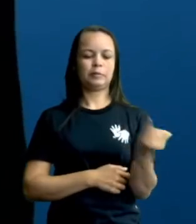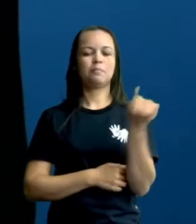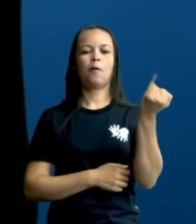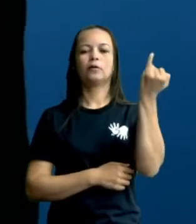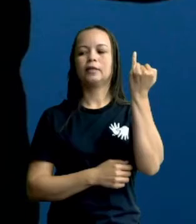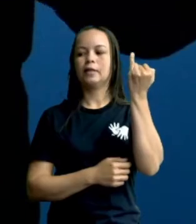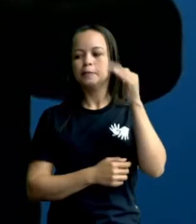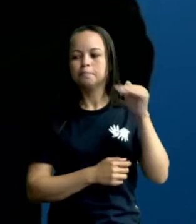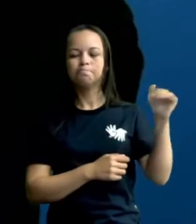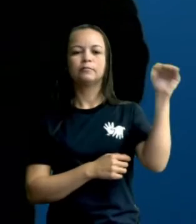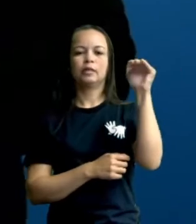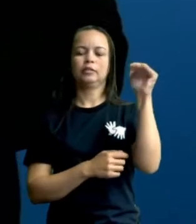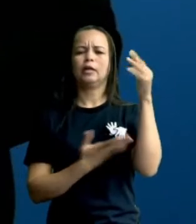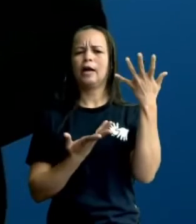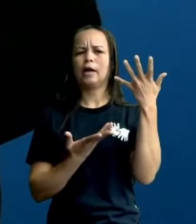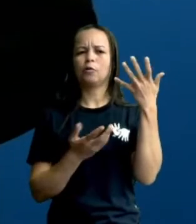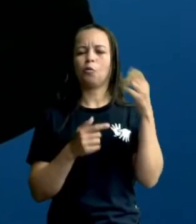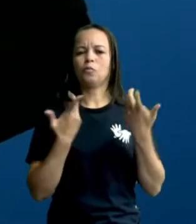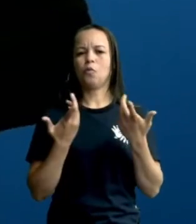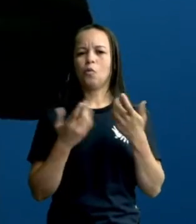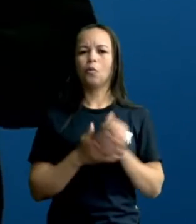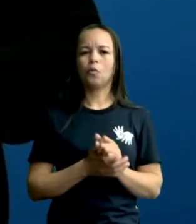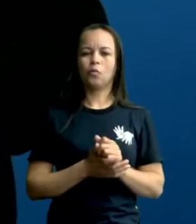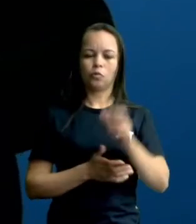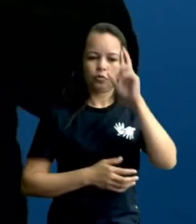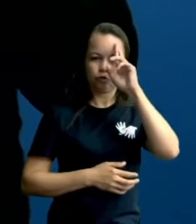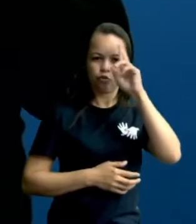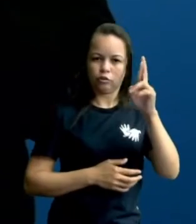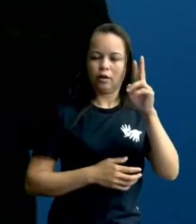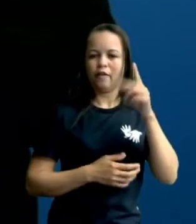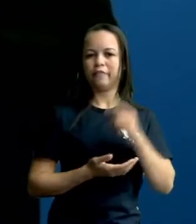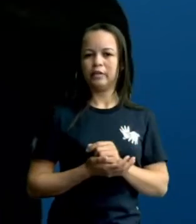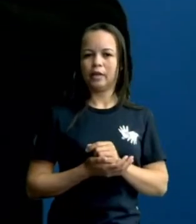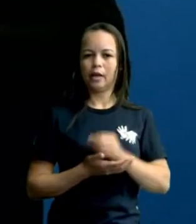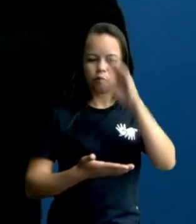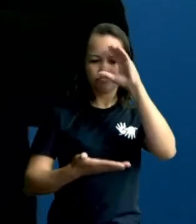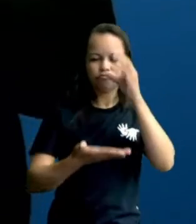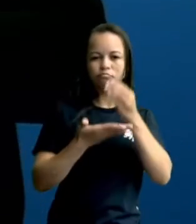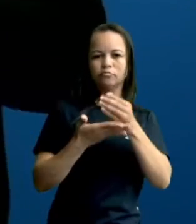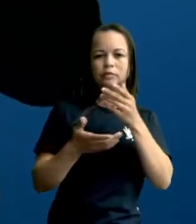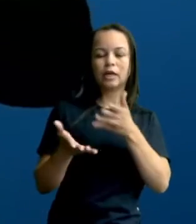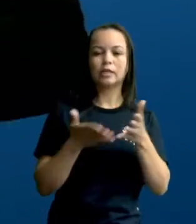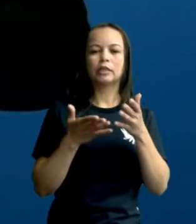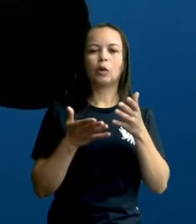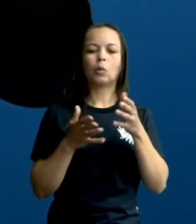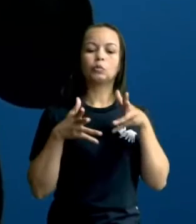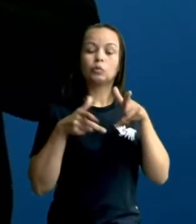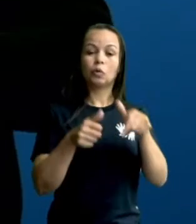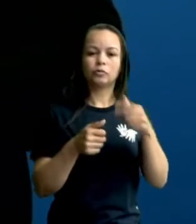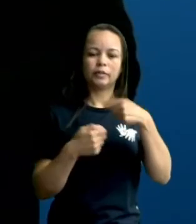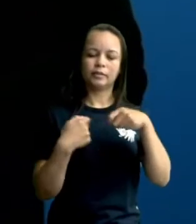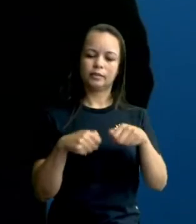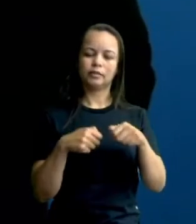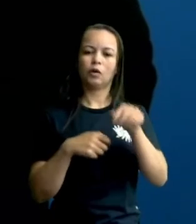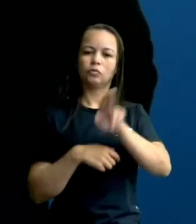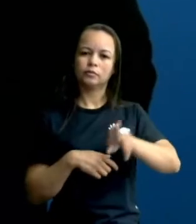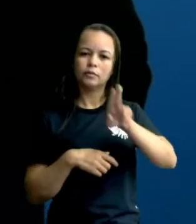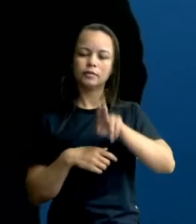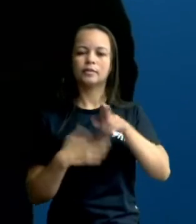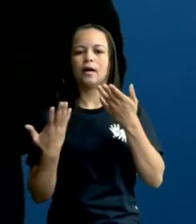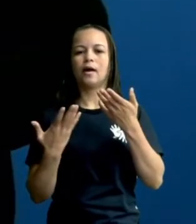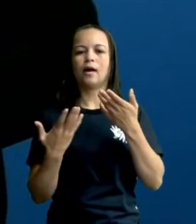cargo superior ao seu, um patrão, né, um chefe, todos eles você tem que tratar uma linguagem formal, porque há